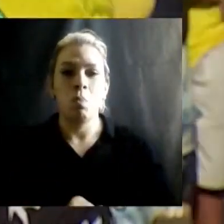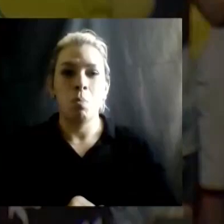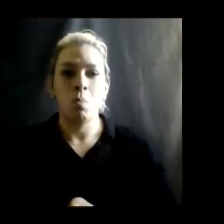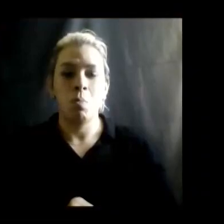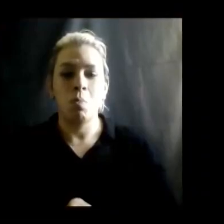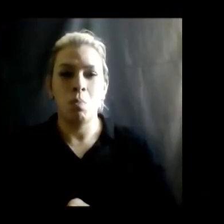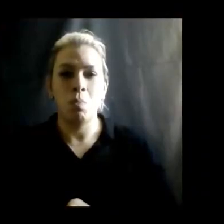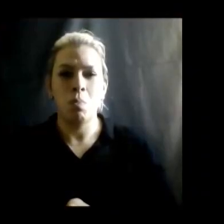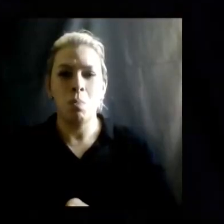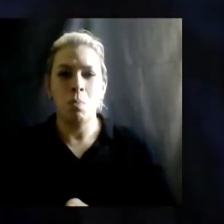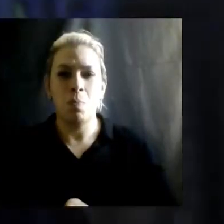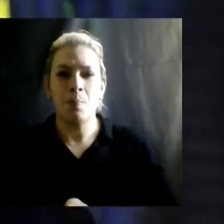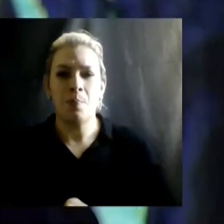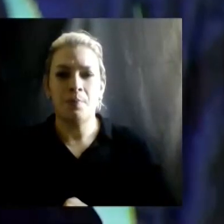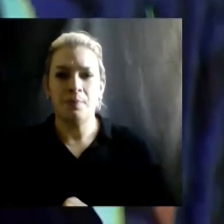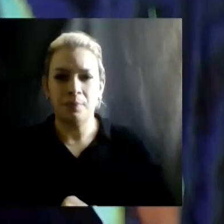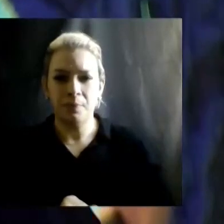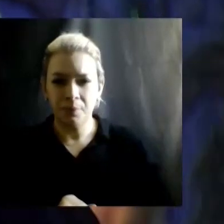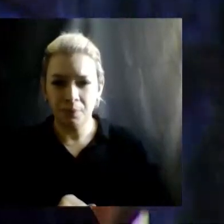Foi o nosso...